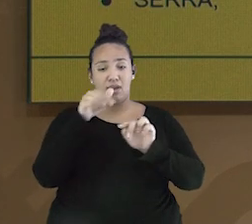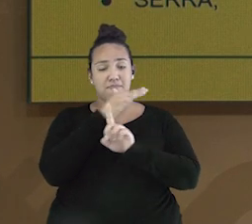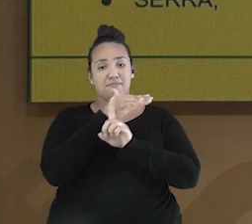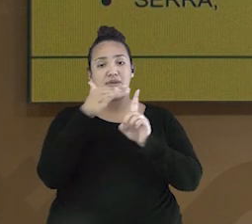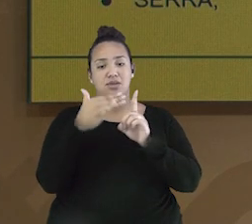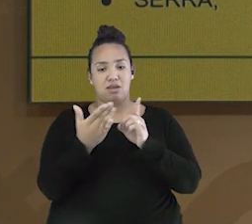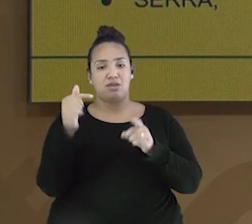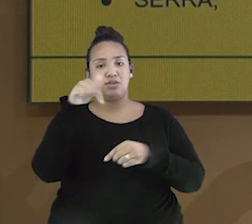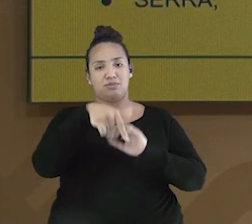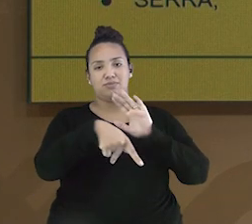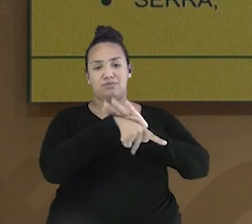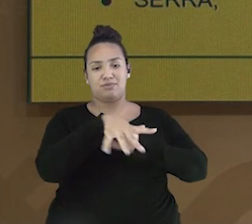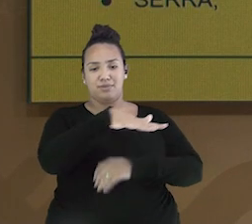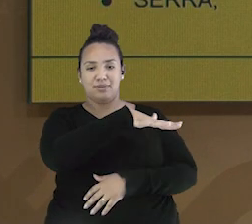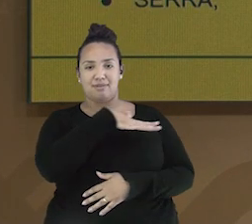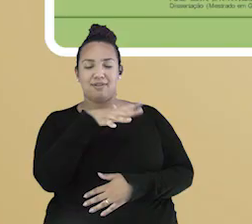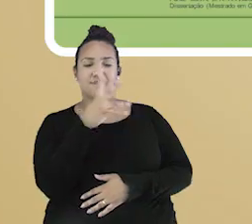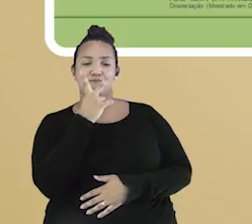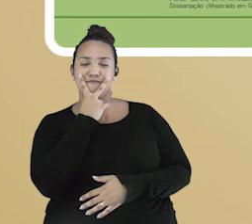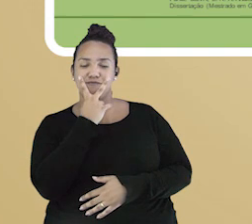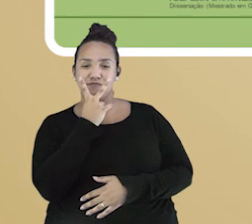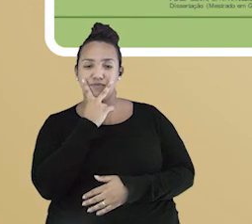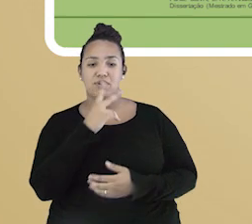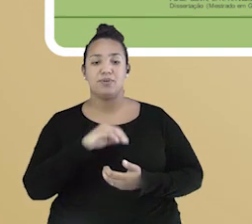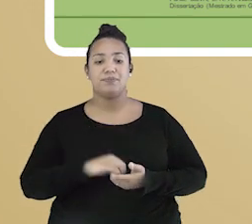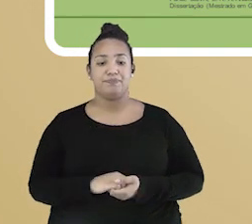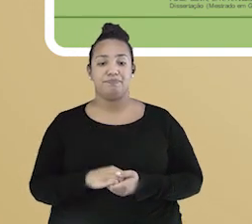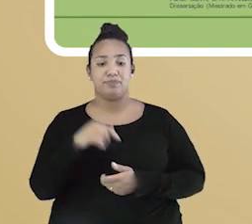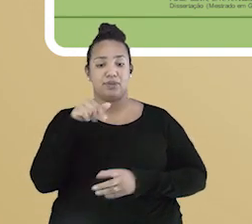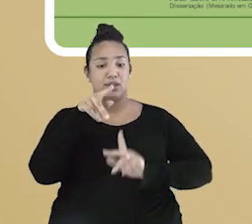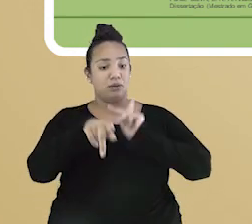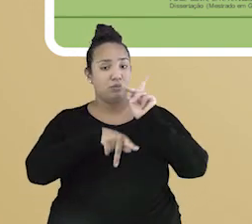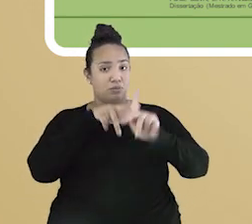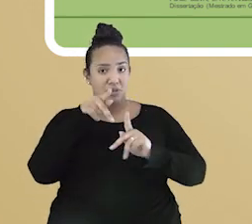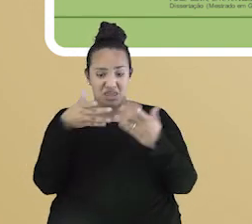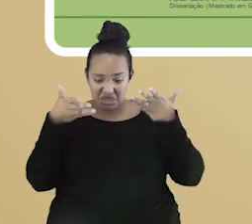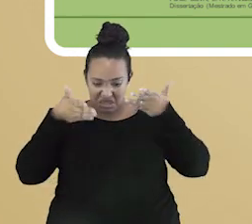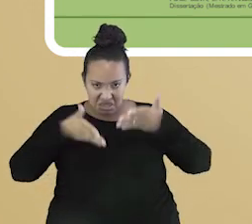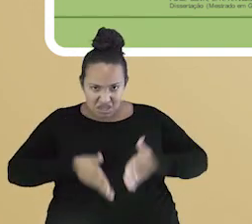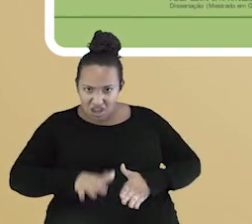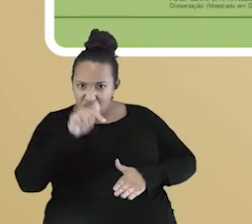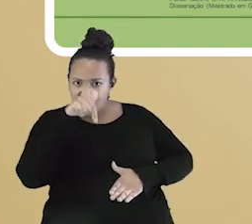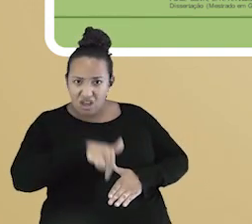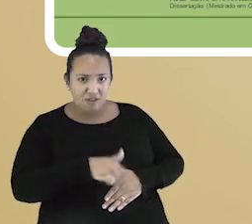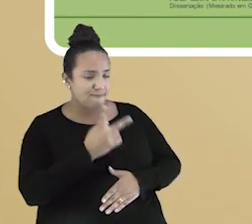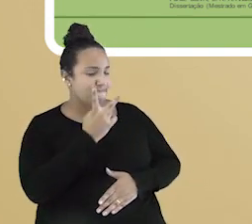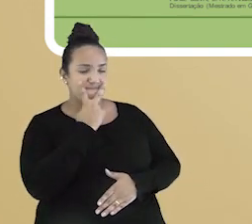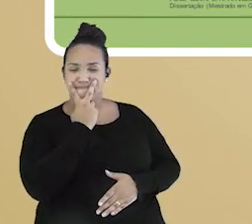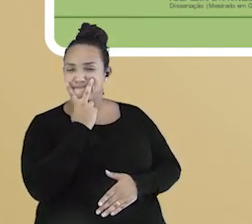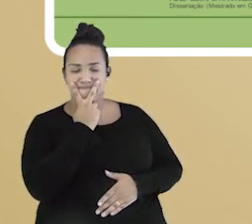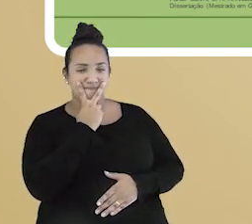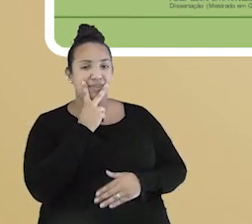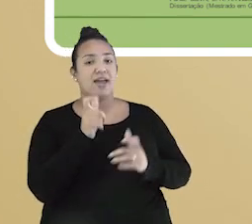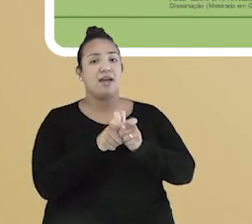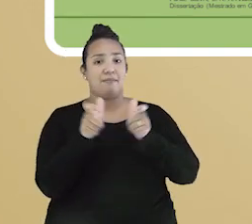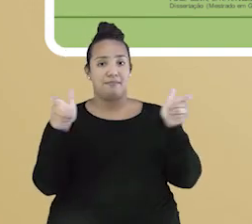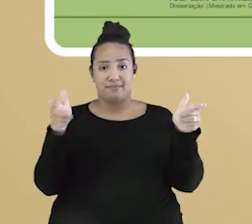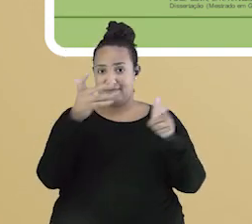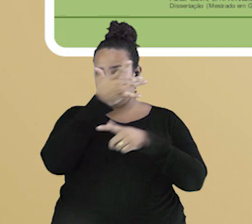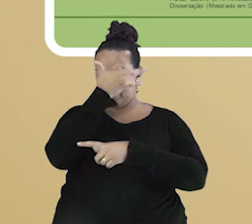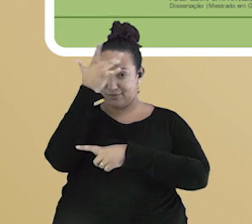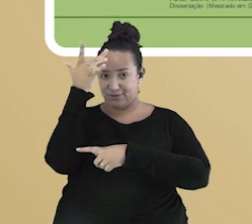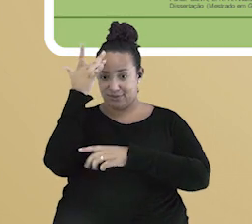os maiores investimentos econômicos. E parte dessa população não nasceu aqui. Muitas pessoas que moram na